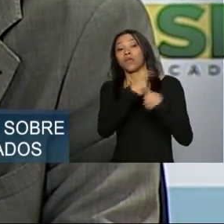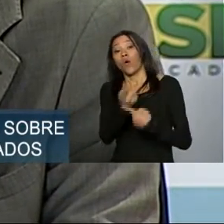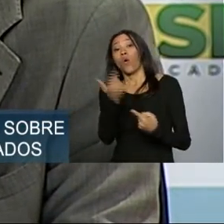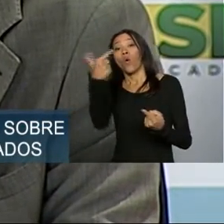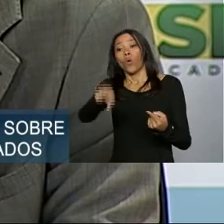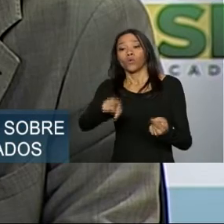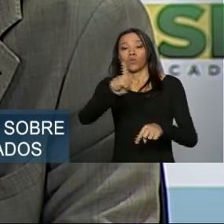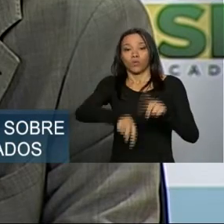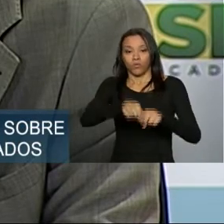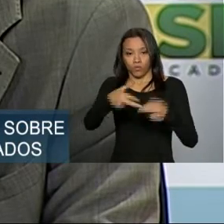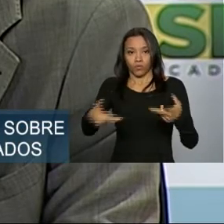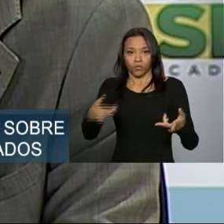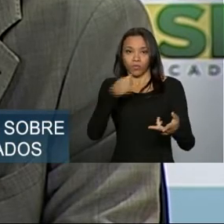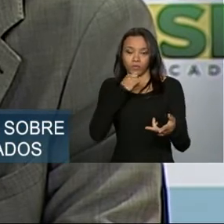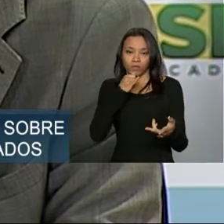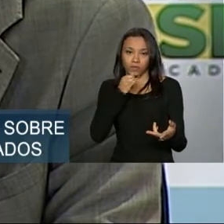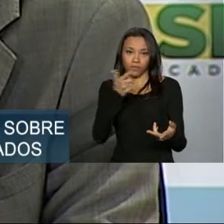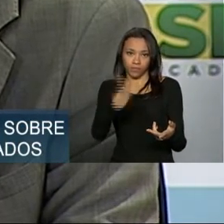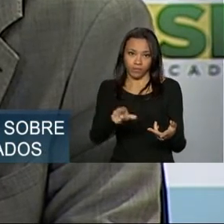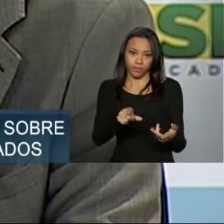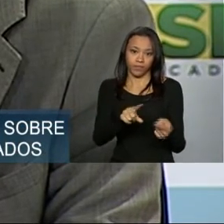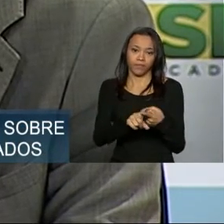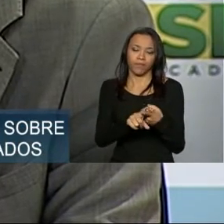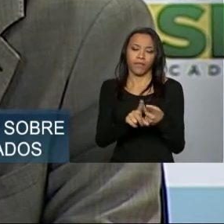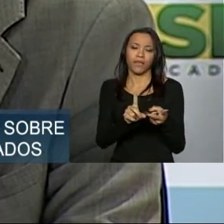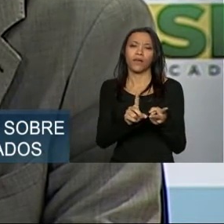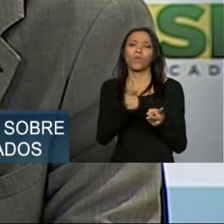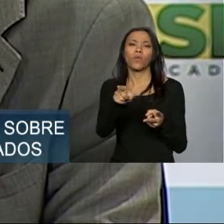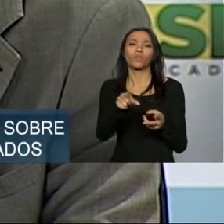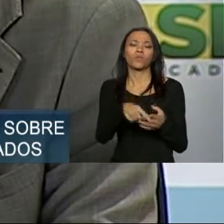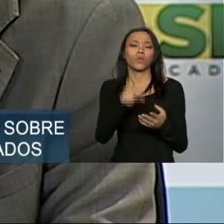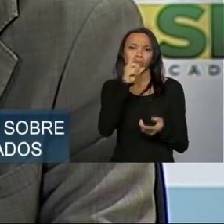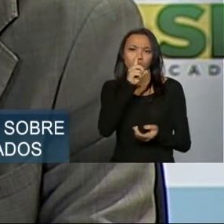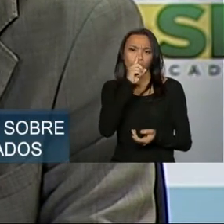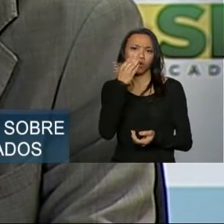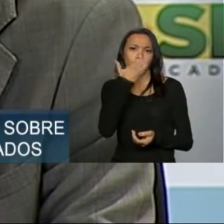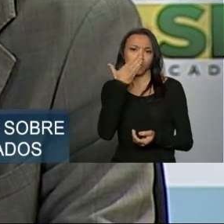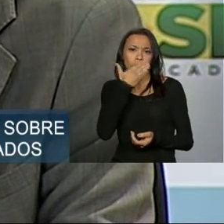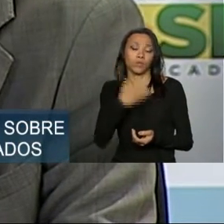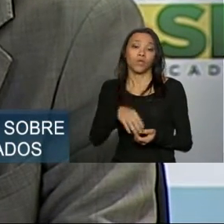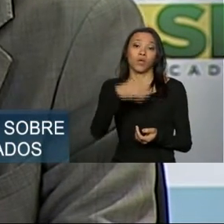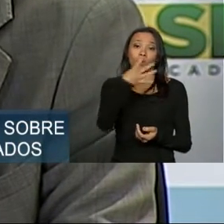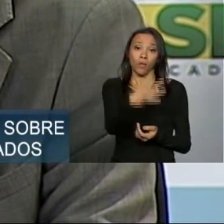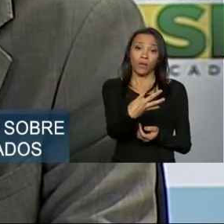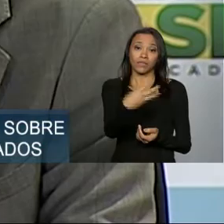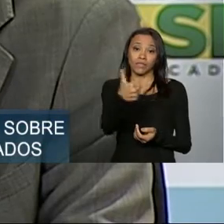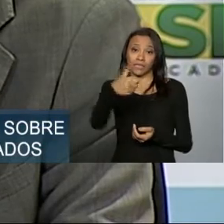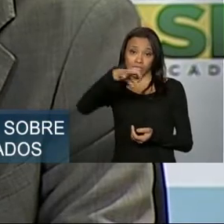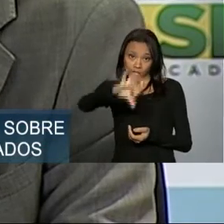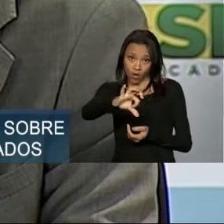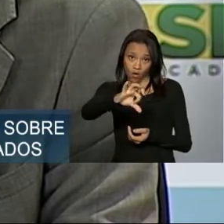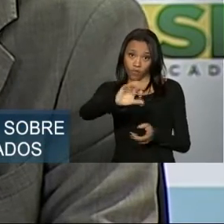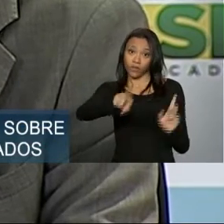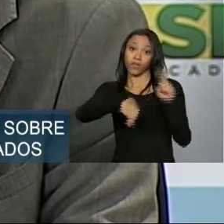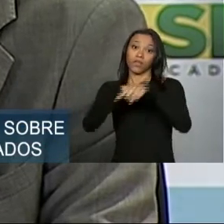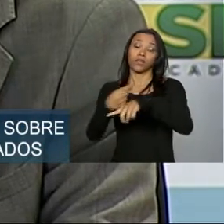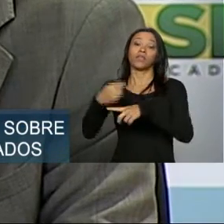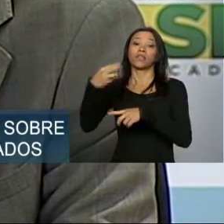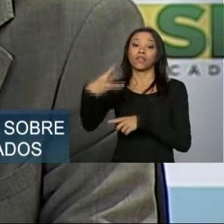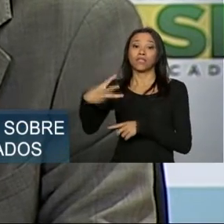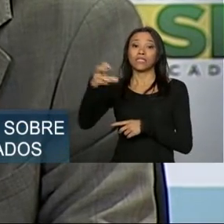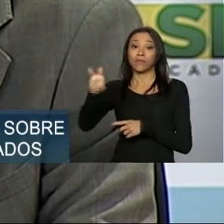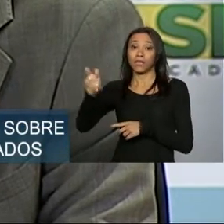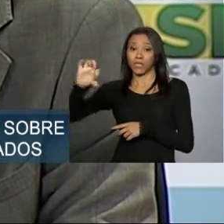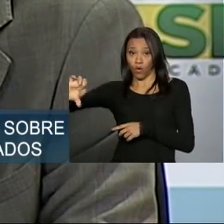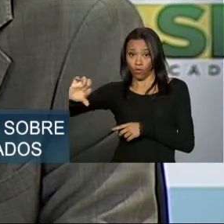um outro produto. Pode. Tá certo? Pega esse aqui. Esse aqui, o biscoito doce, ele já era 419. Conta 359.